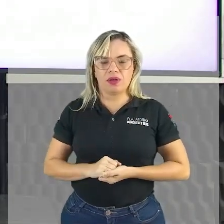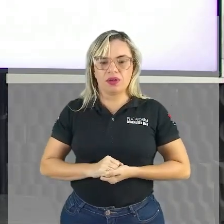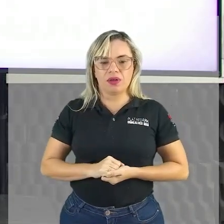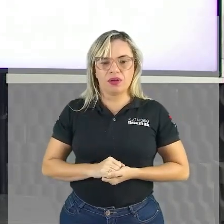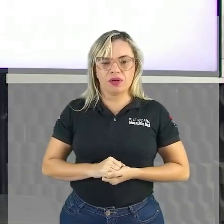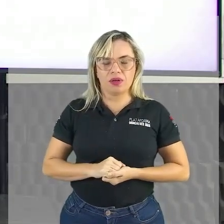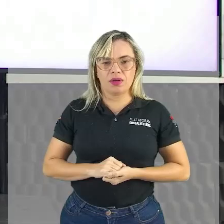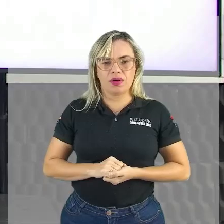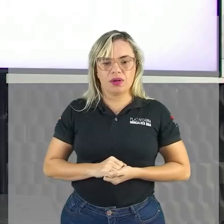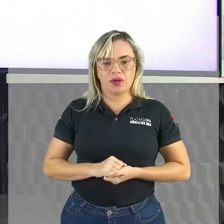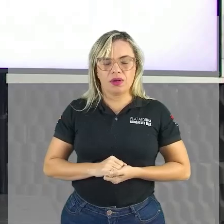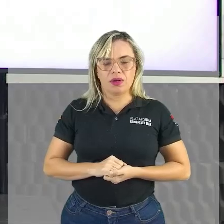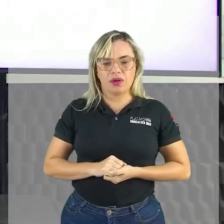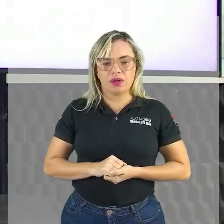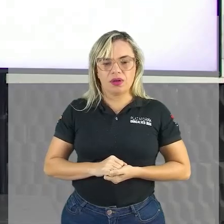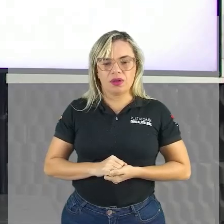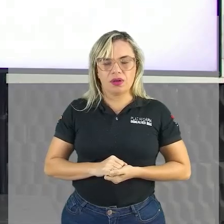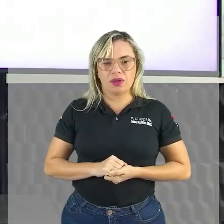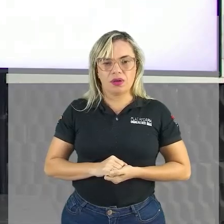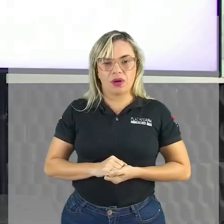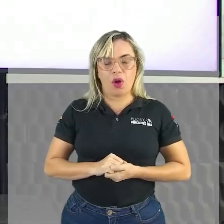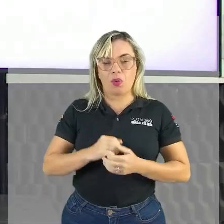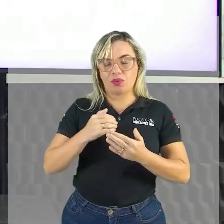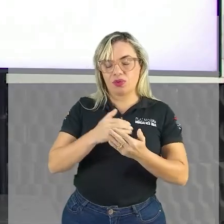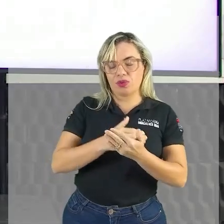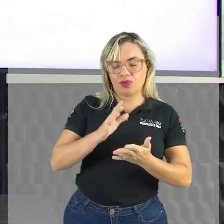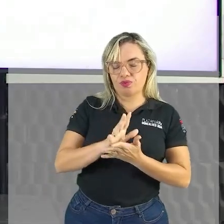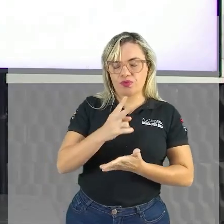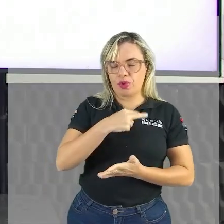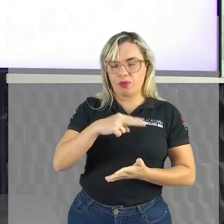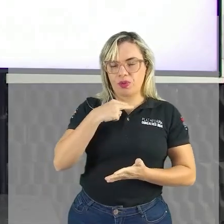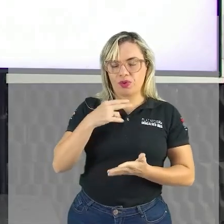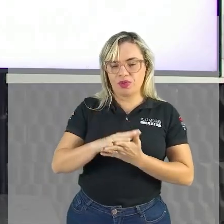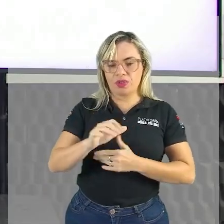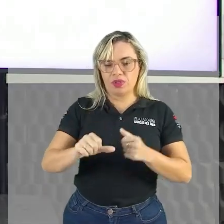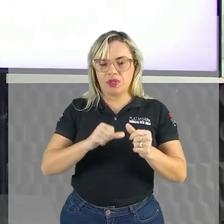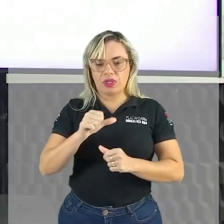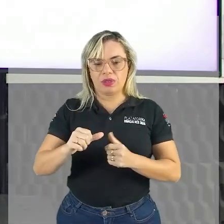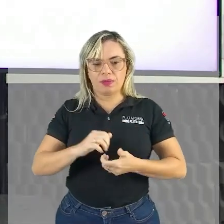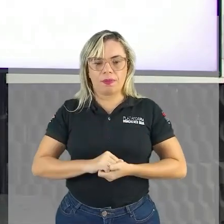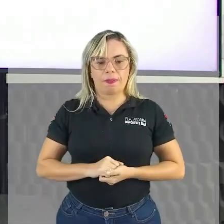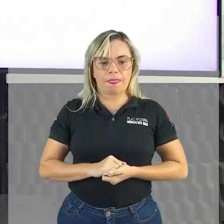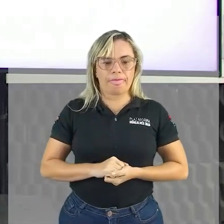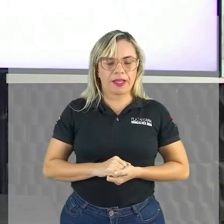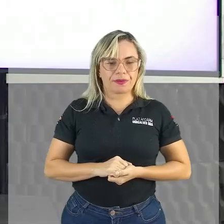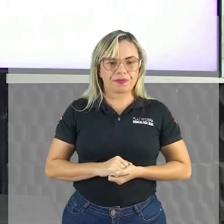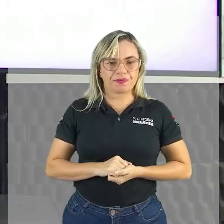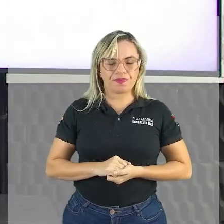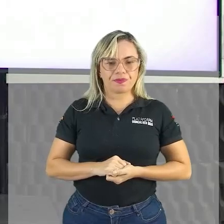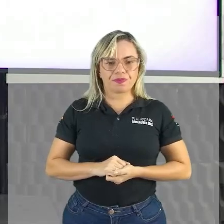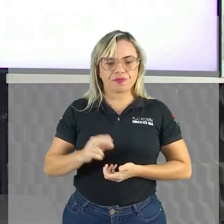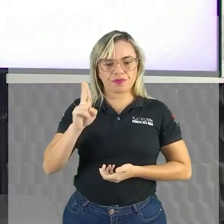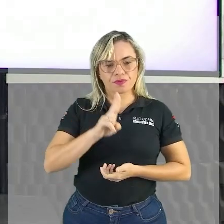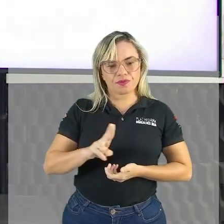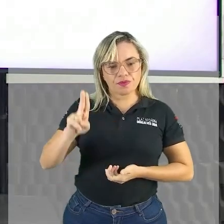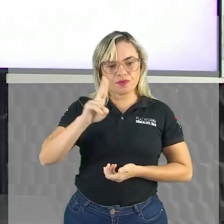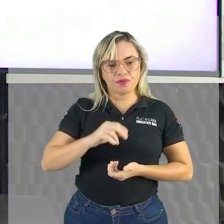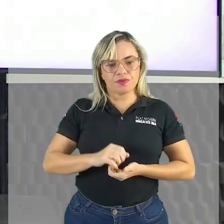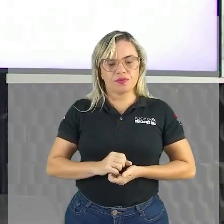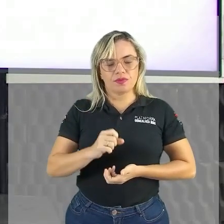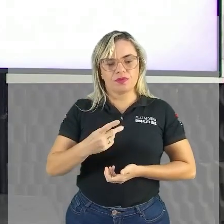tá? Então ele adulterou colocando soda cáustica. Agora tem um detalhe. Quando ele coloca soda